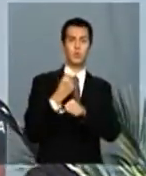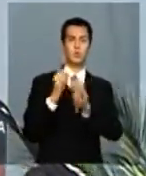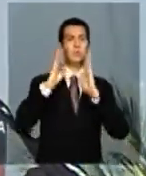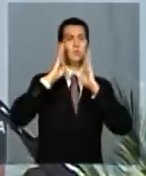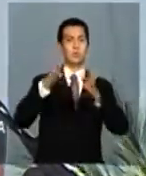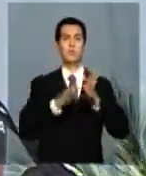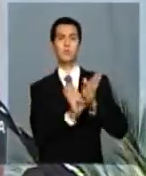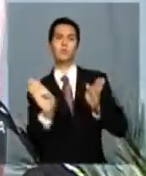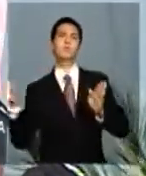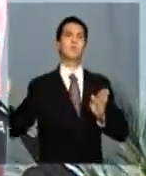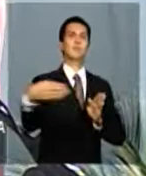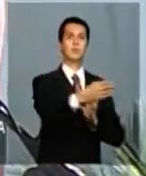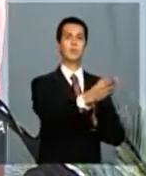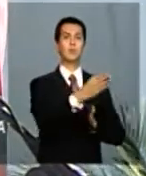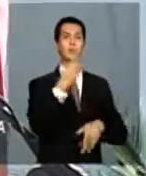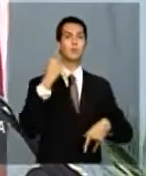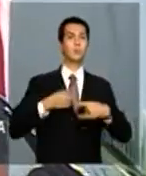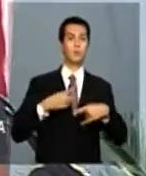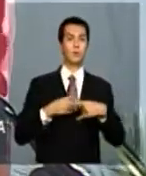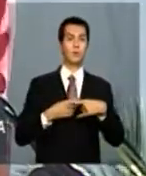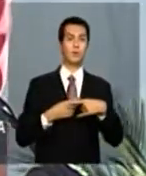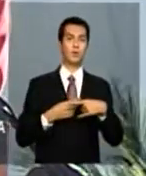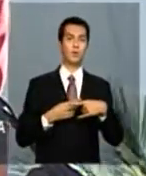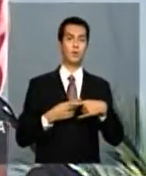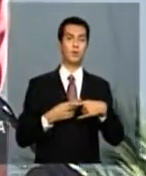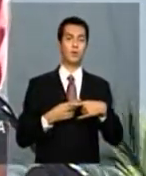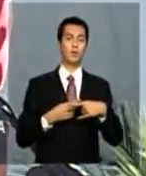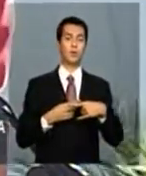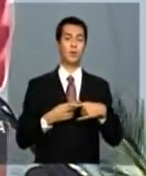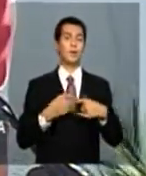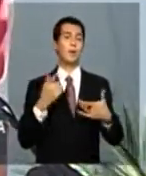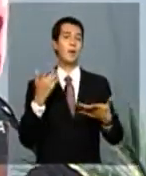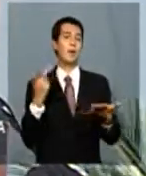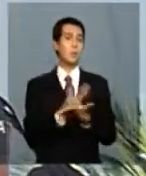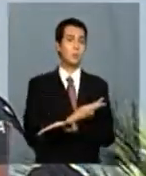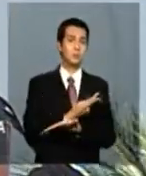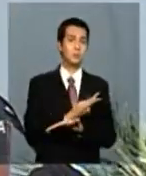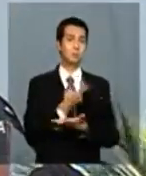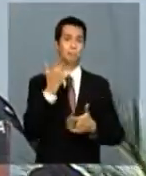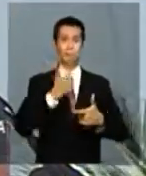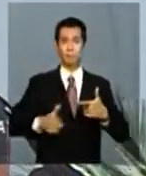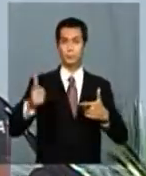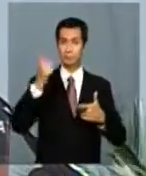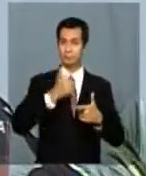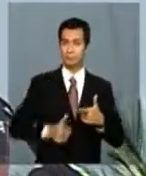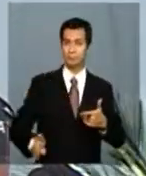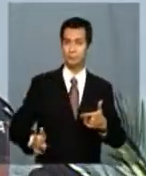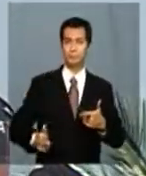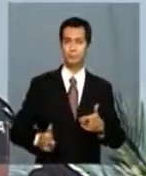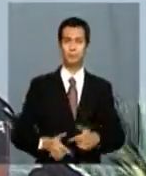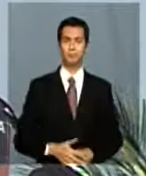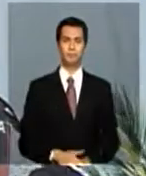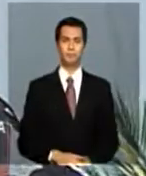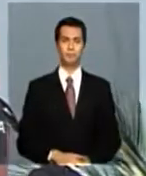para garantir que não haja as consequências de